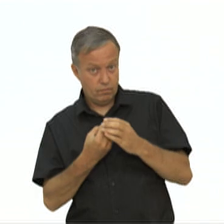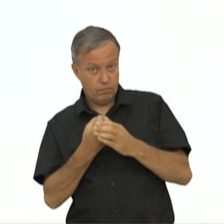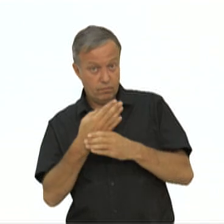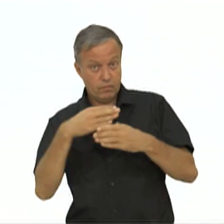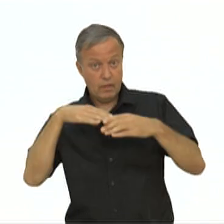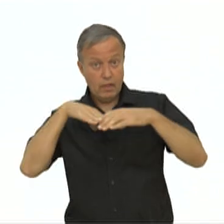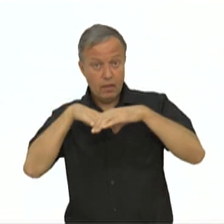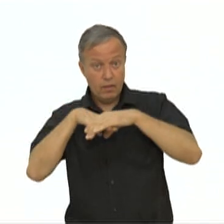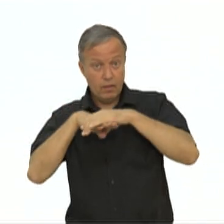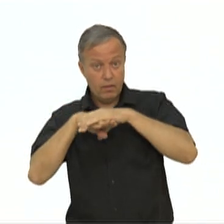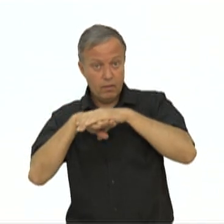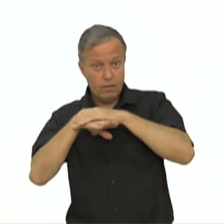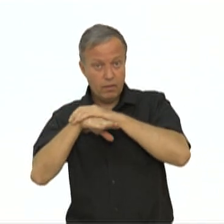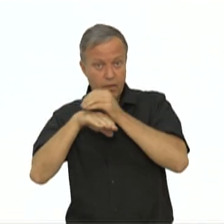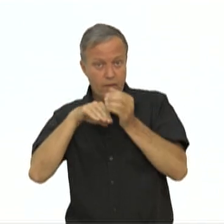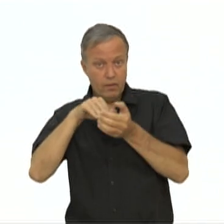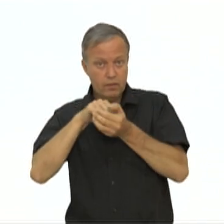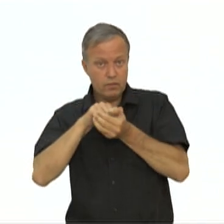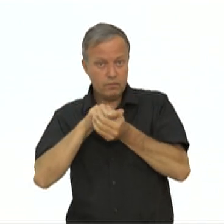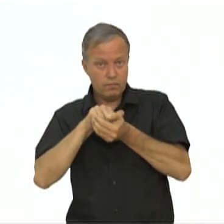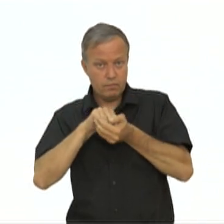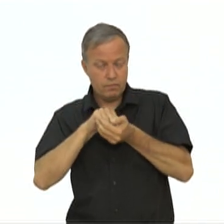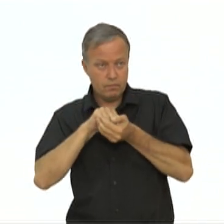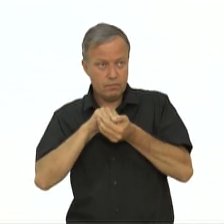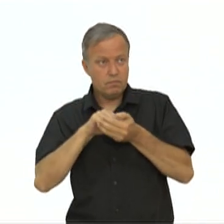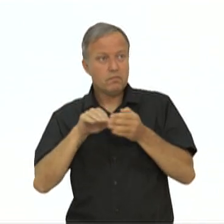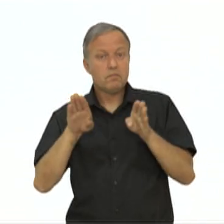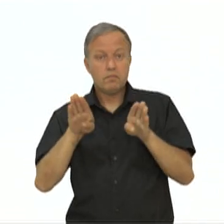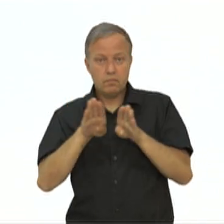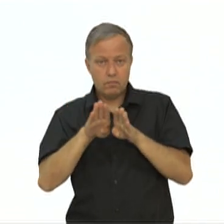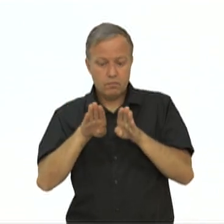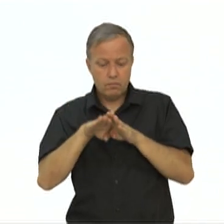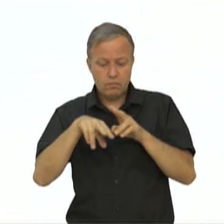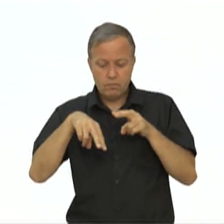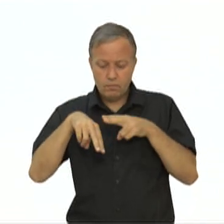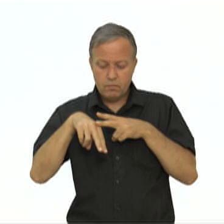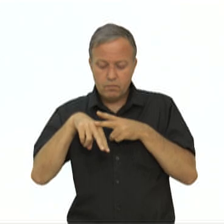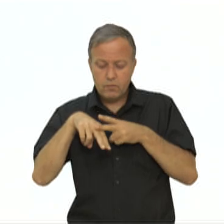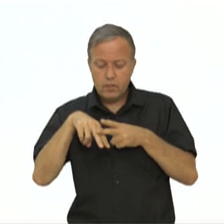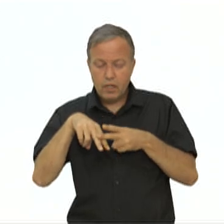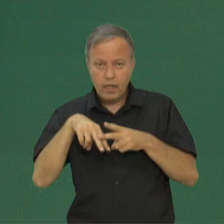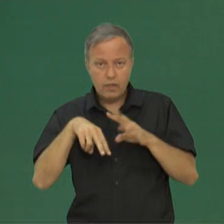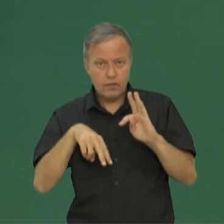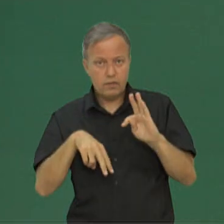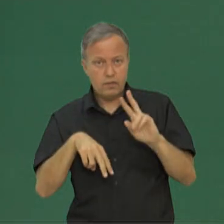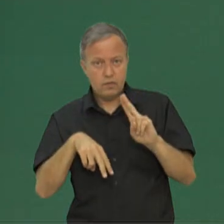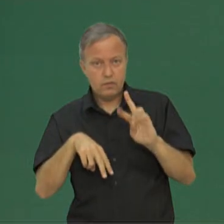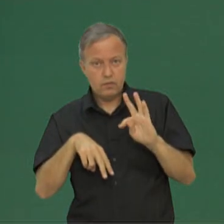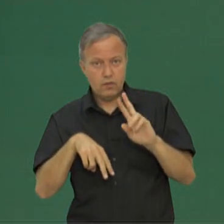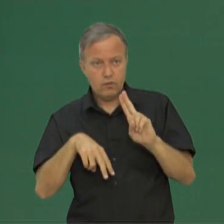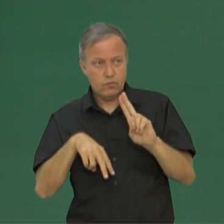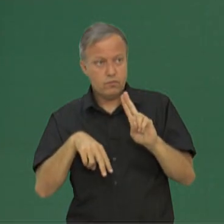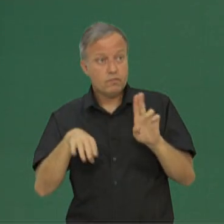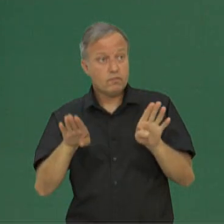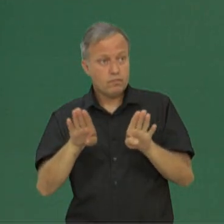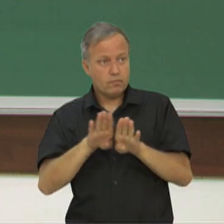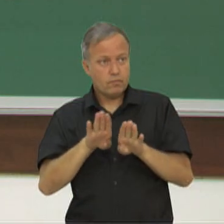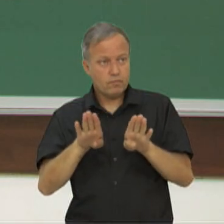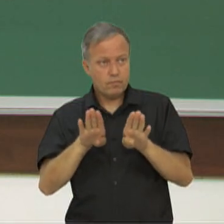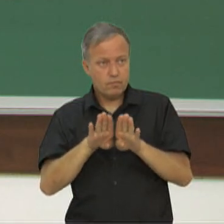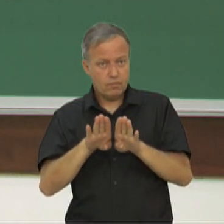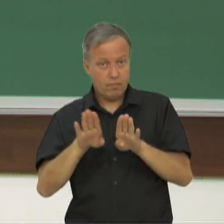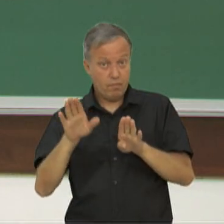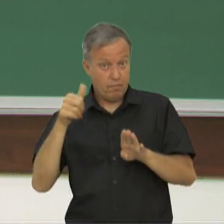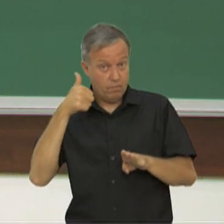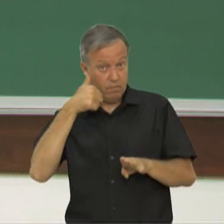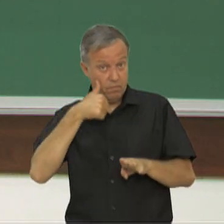ponta, aparecimento da saia tutu com o corpete justo e a supremacia feminina no balé.